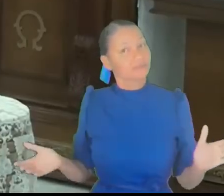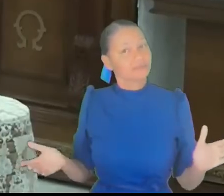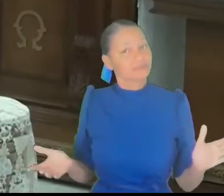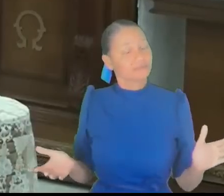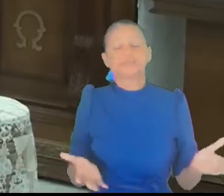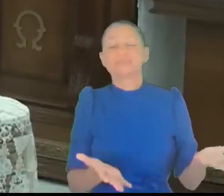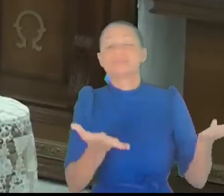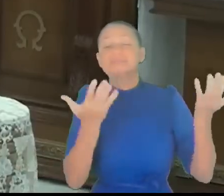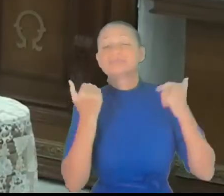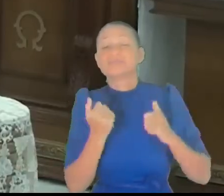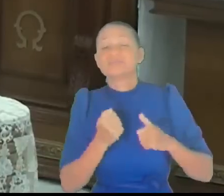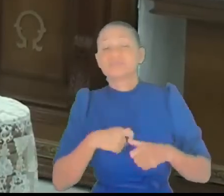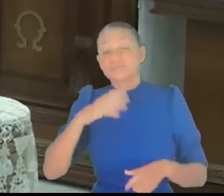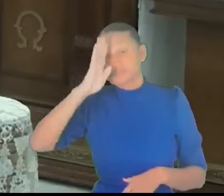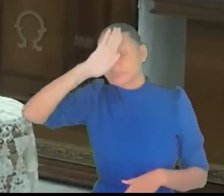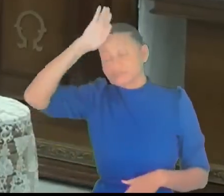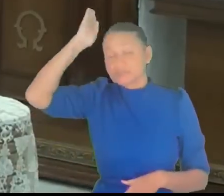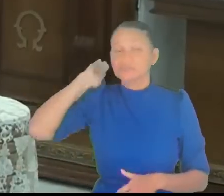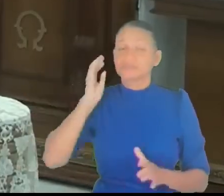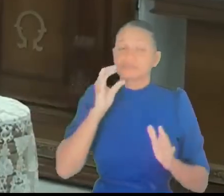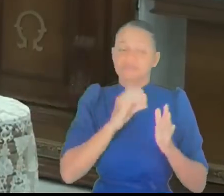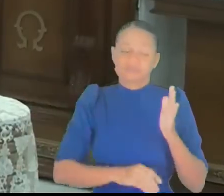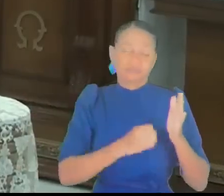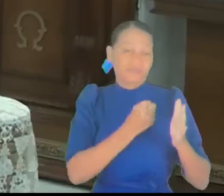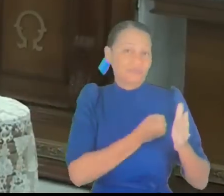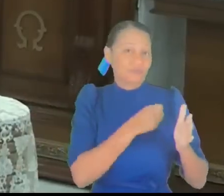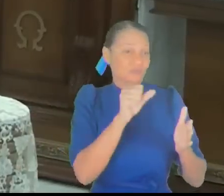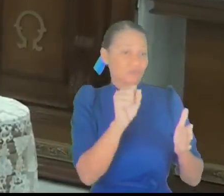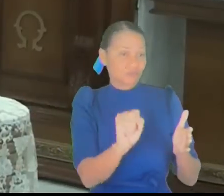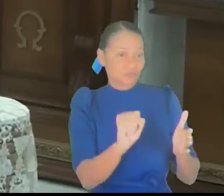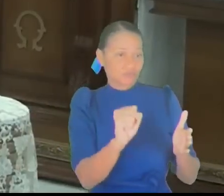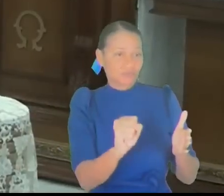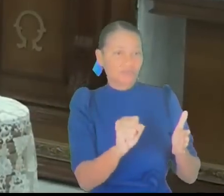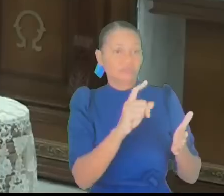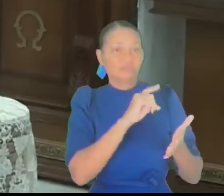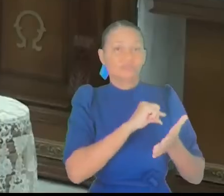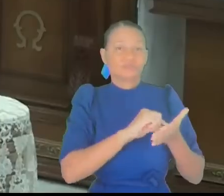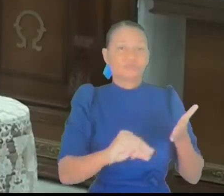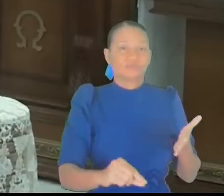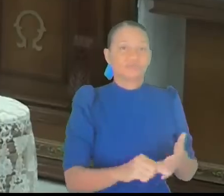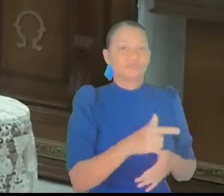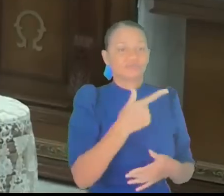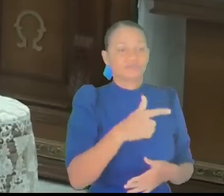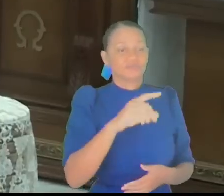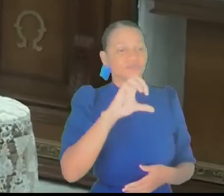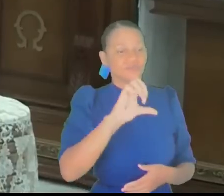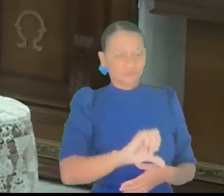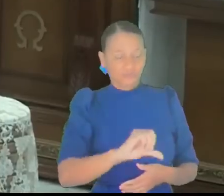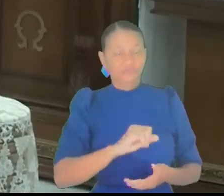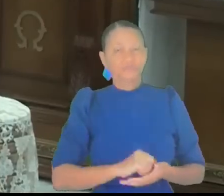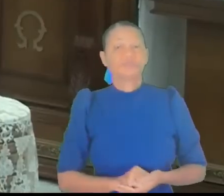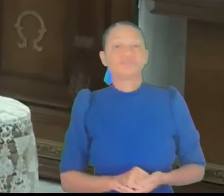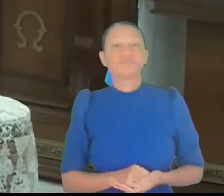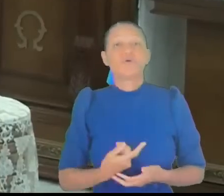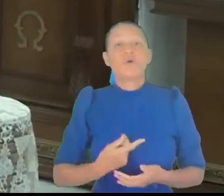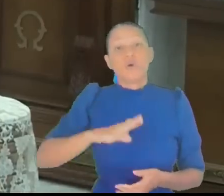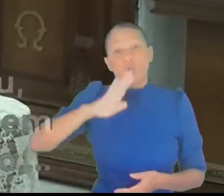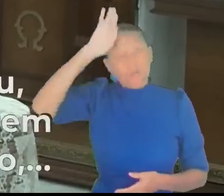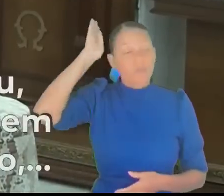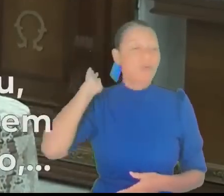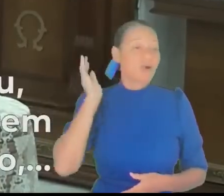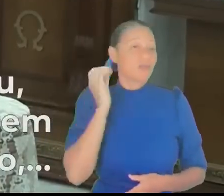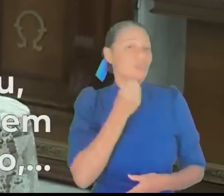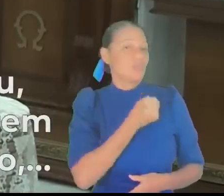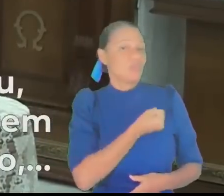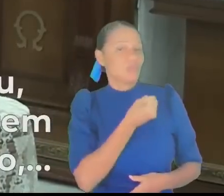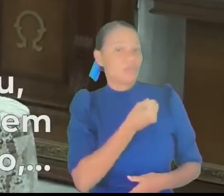Vamos ver Romanos capítulo 8, versículo 29. Romanos, para que foi que você